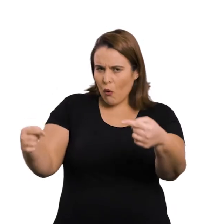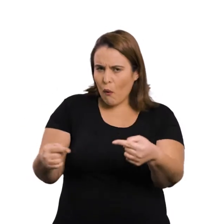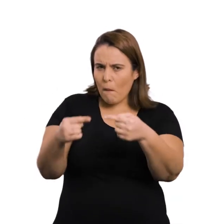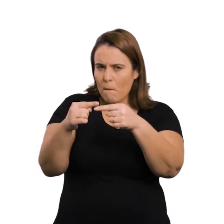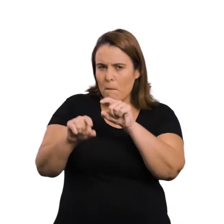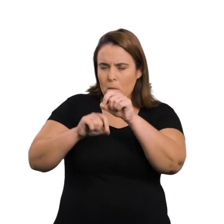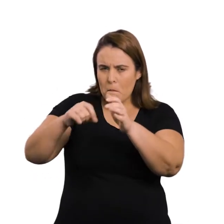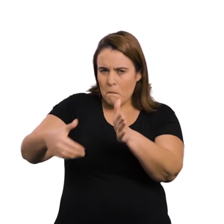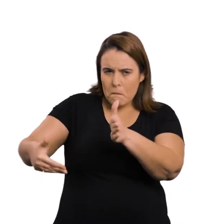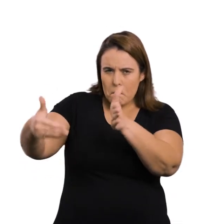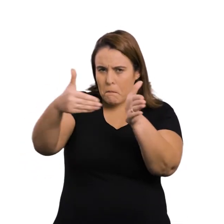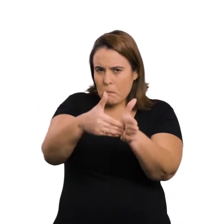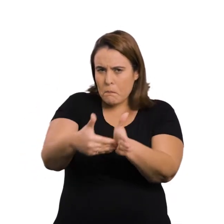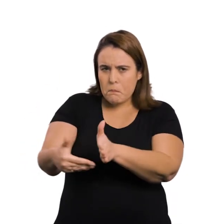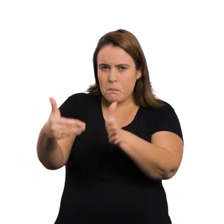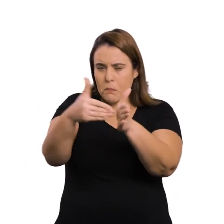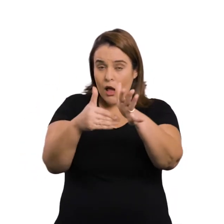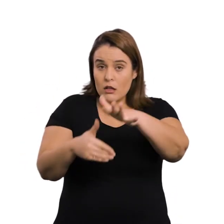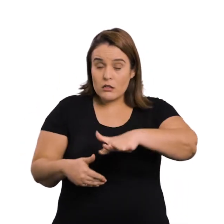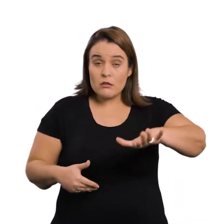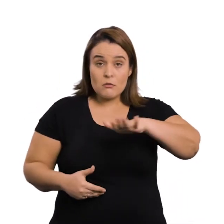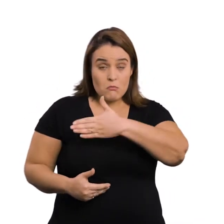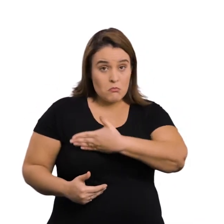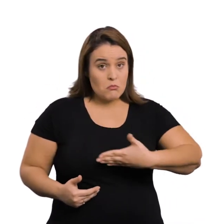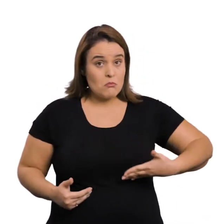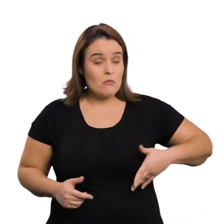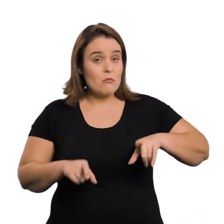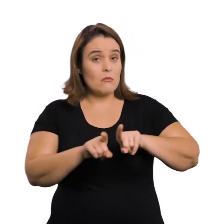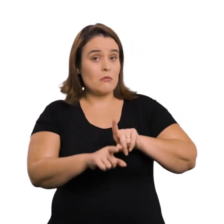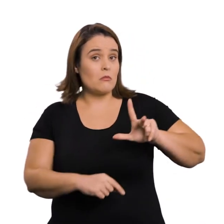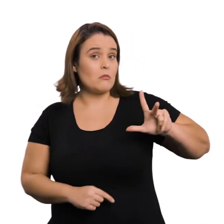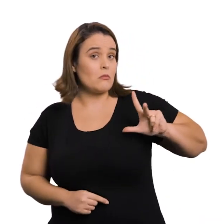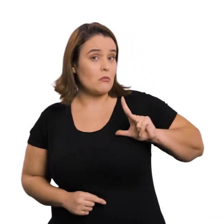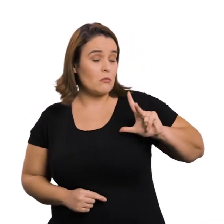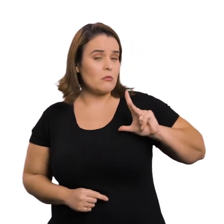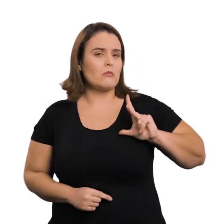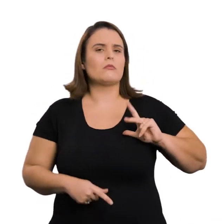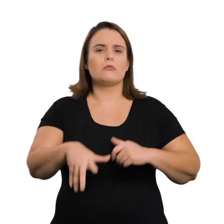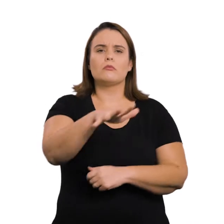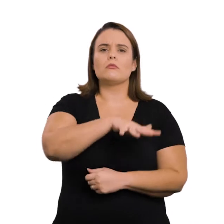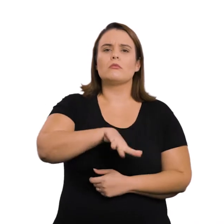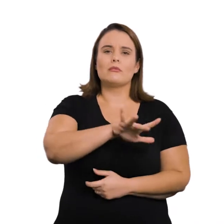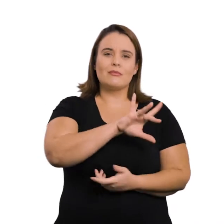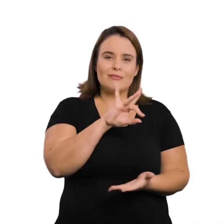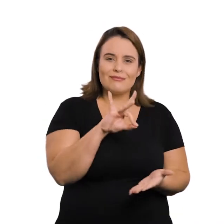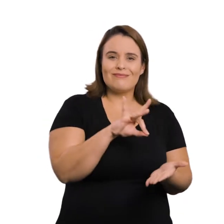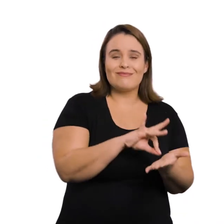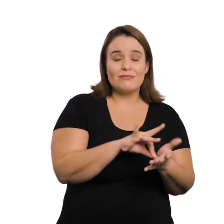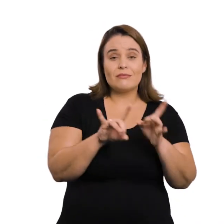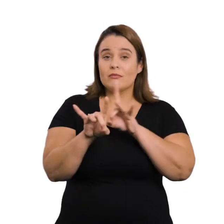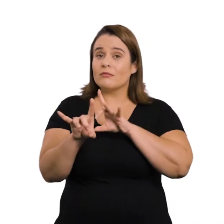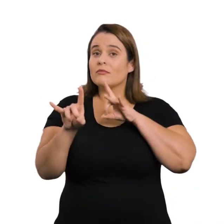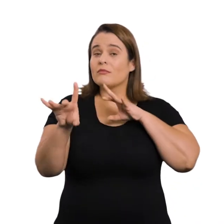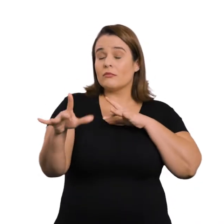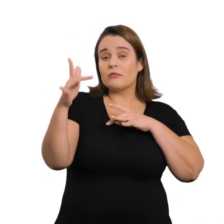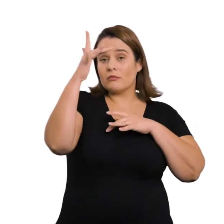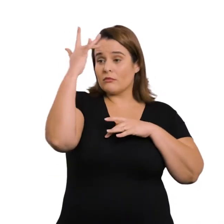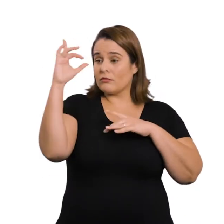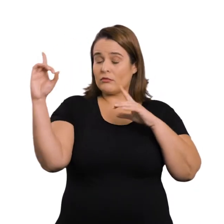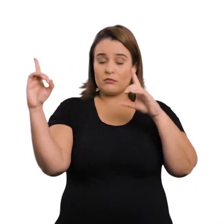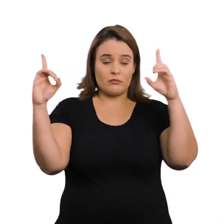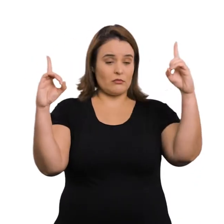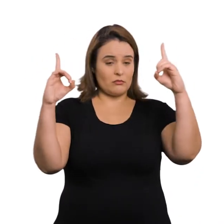está diretamente relacionada às barreiras decorrentes dos espaços públicos e privados, dos ambientes reais e virtuais,